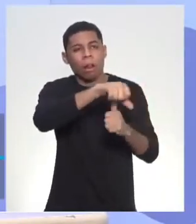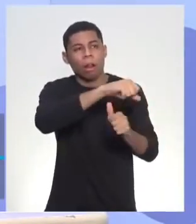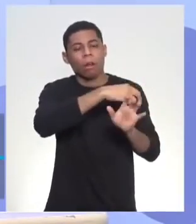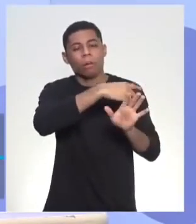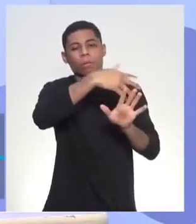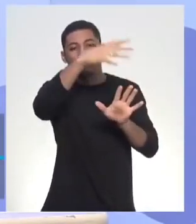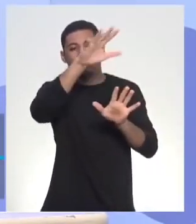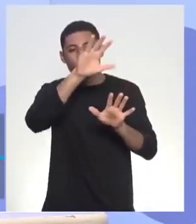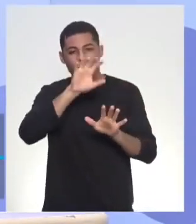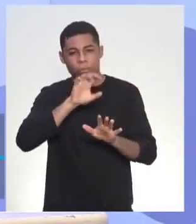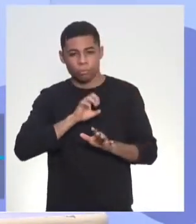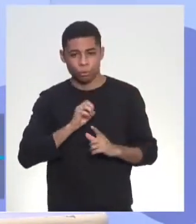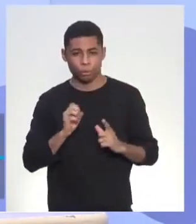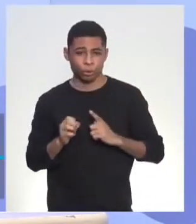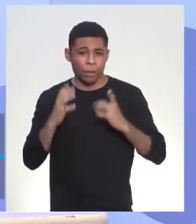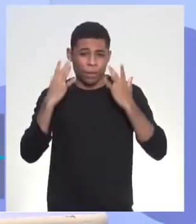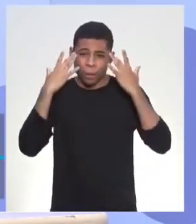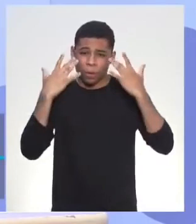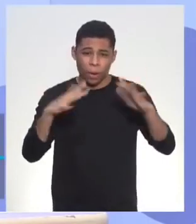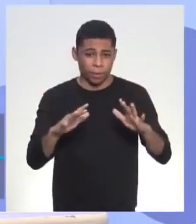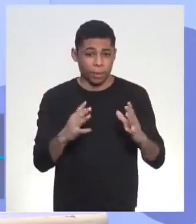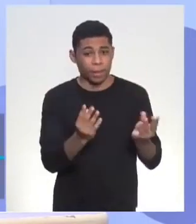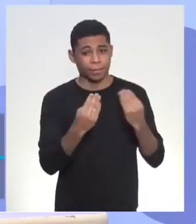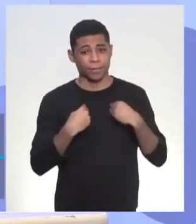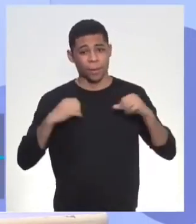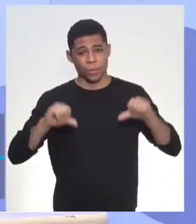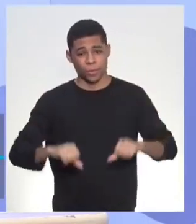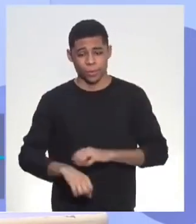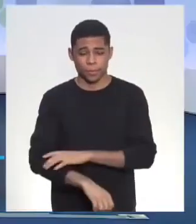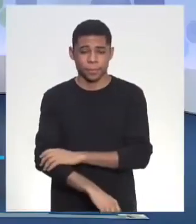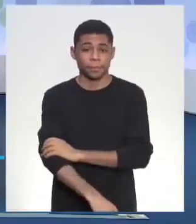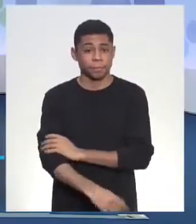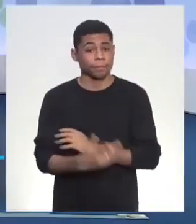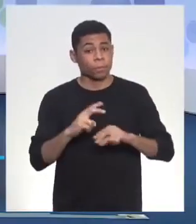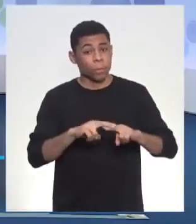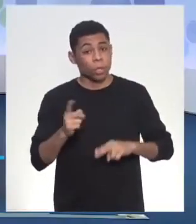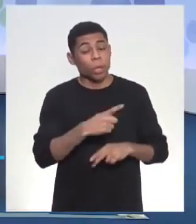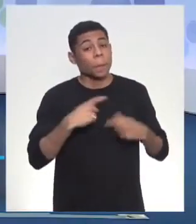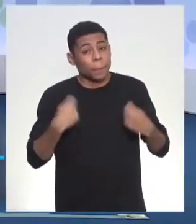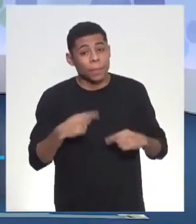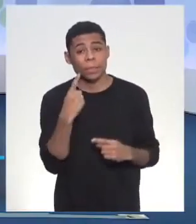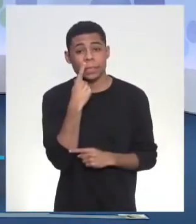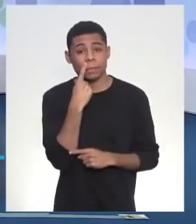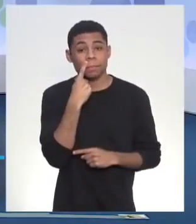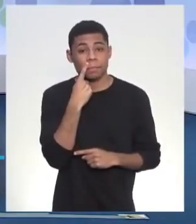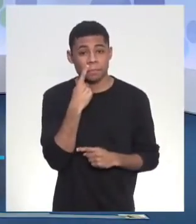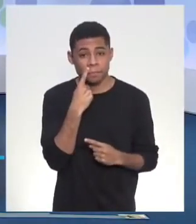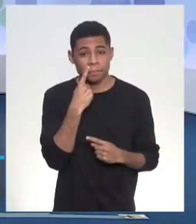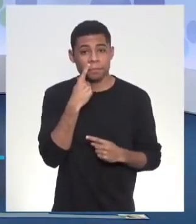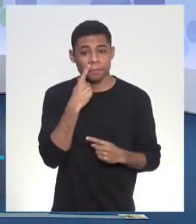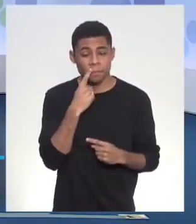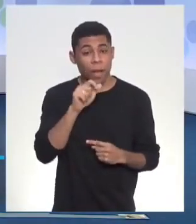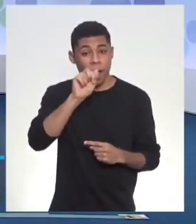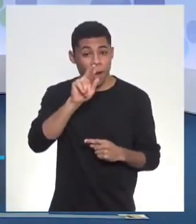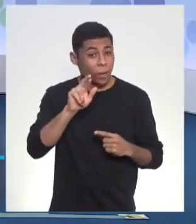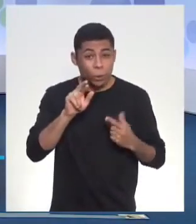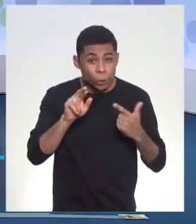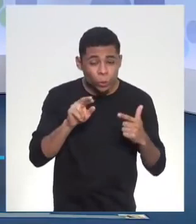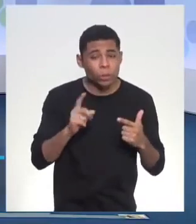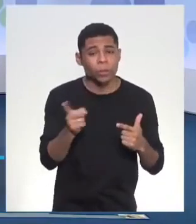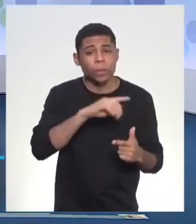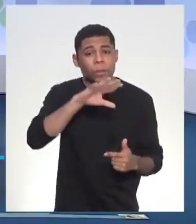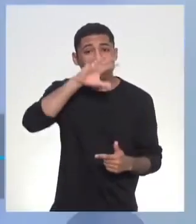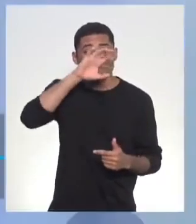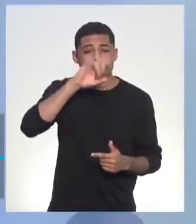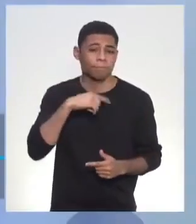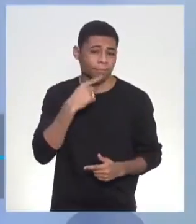essa alteração da composição natural vai acabar nos afetando, né? Porque a gente precisa da respiração, né? Sem ar, a gente não consegue fazer o